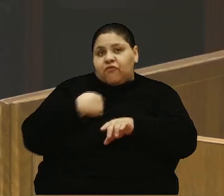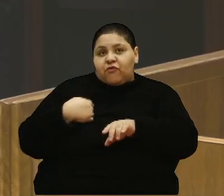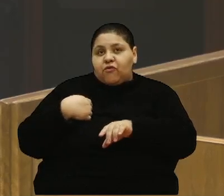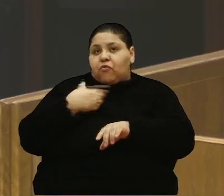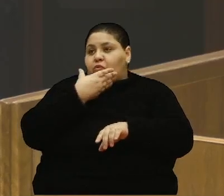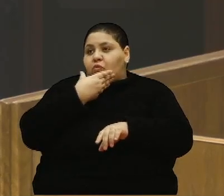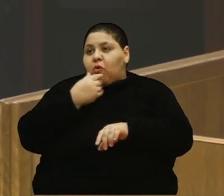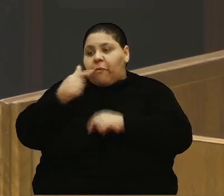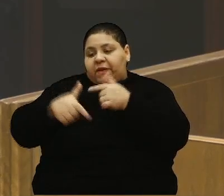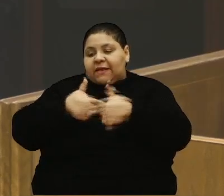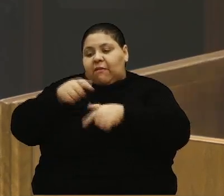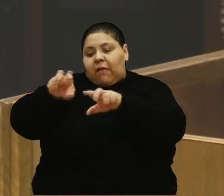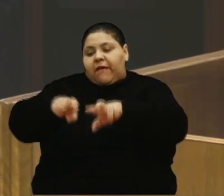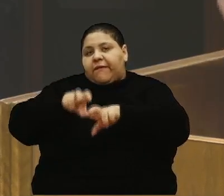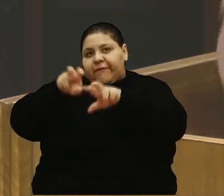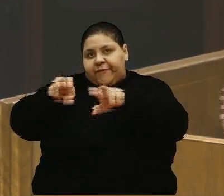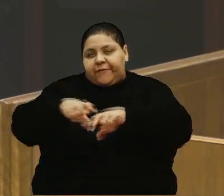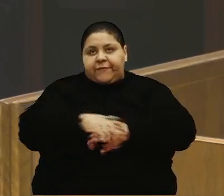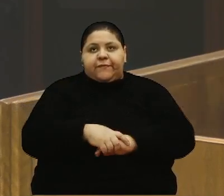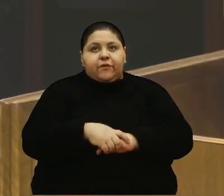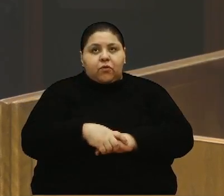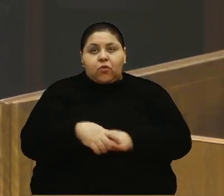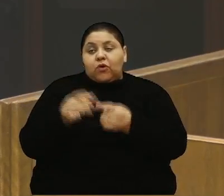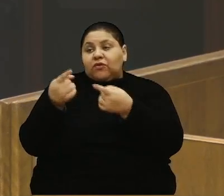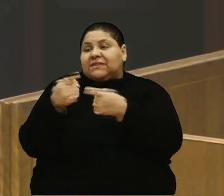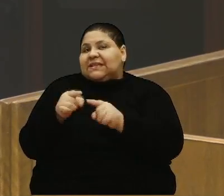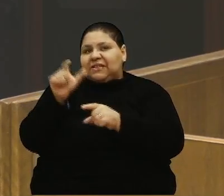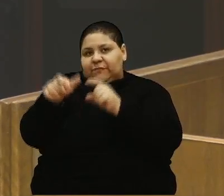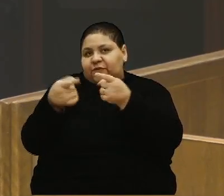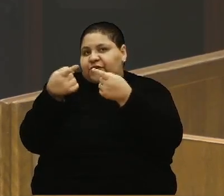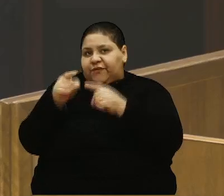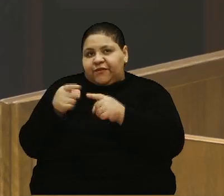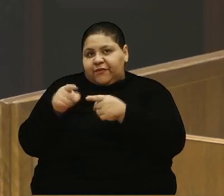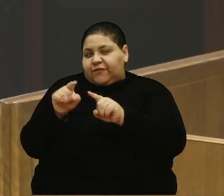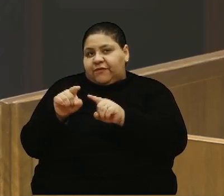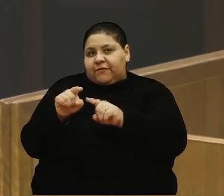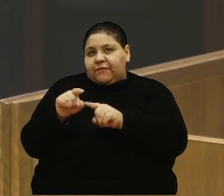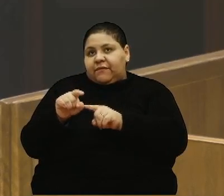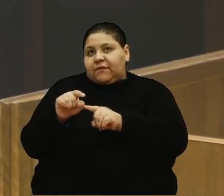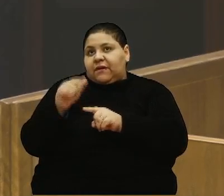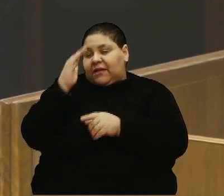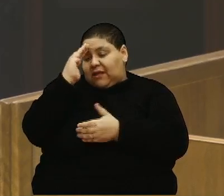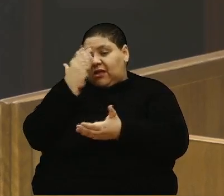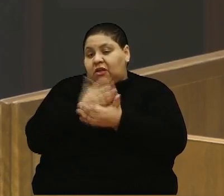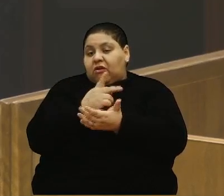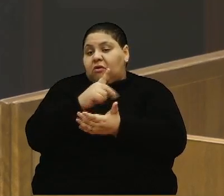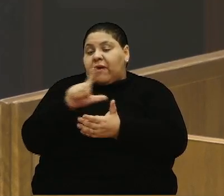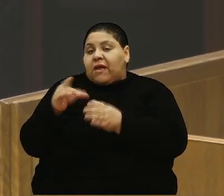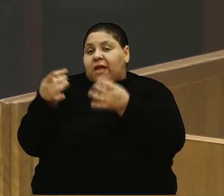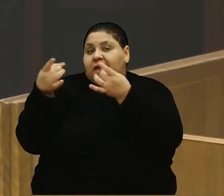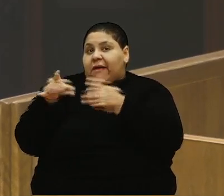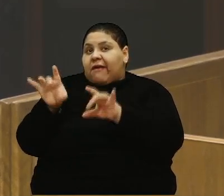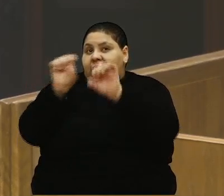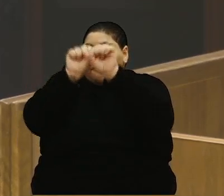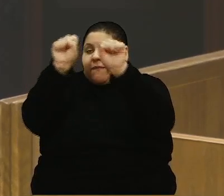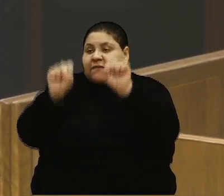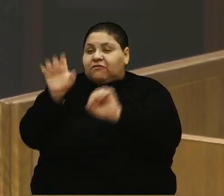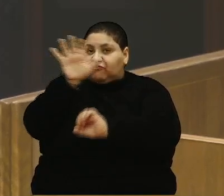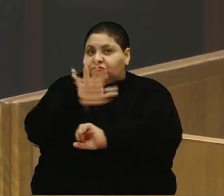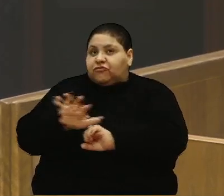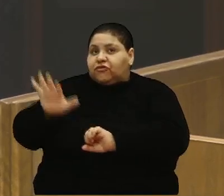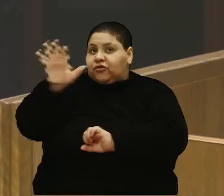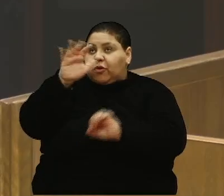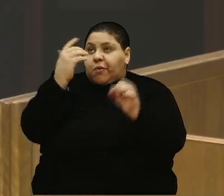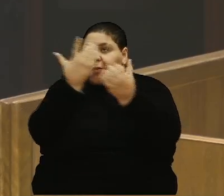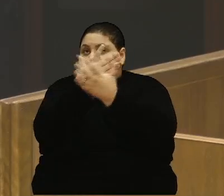campo. Os críticos, eles apontam que o PL fragiliza o Sistema Nacional do Meio